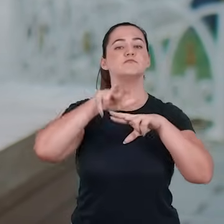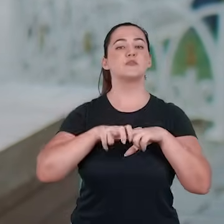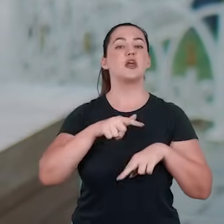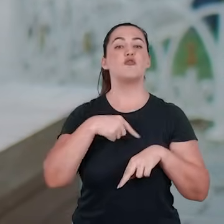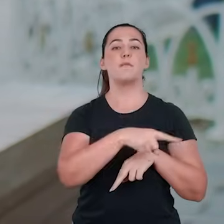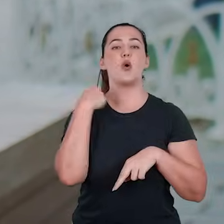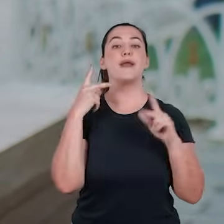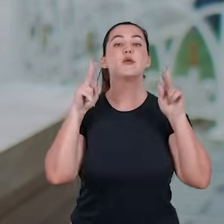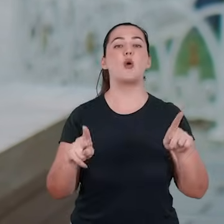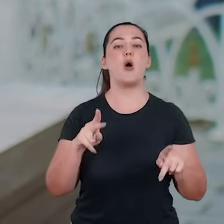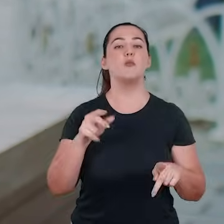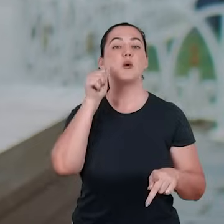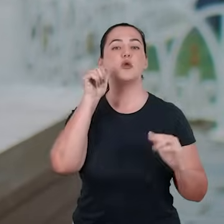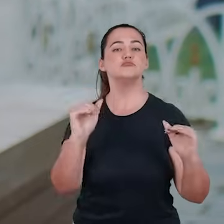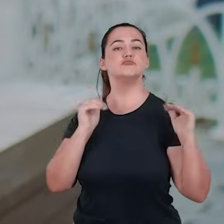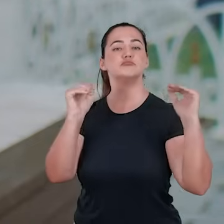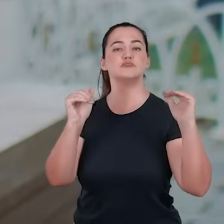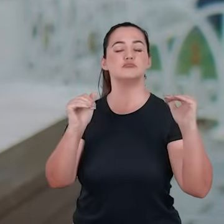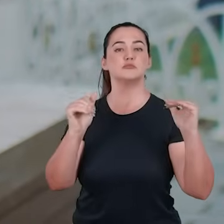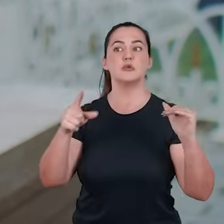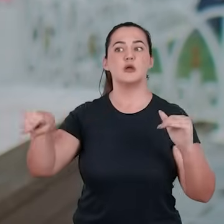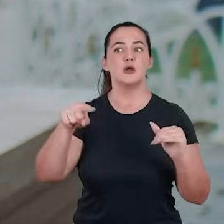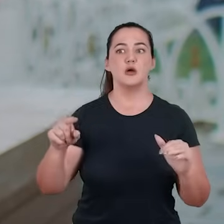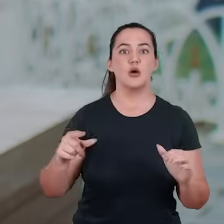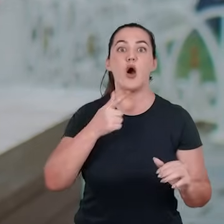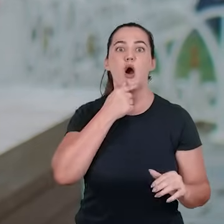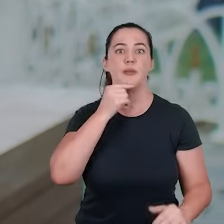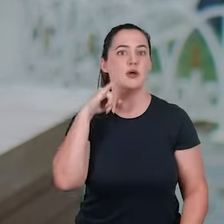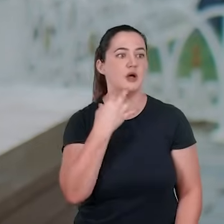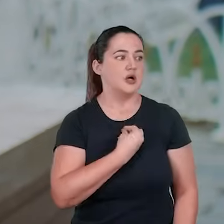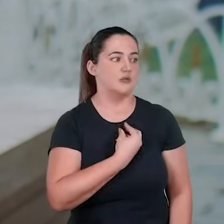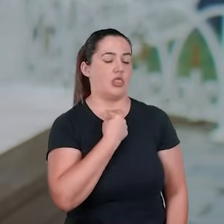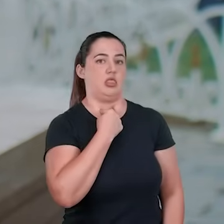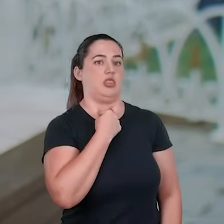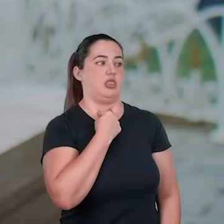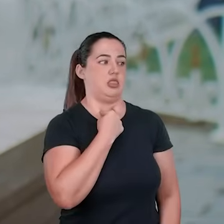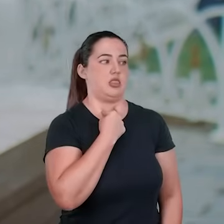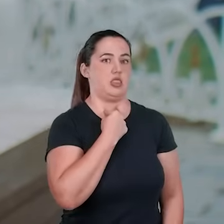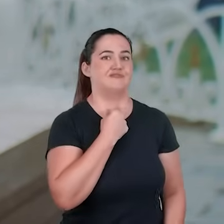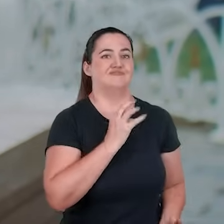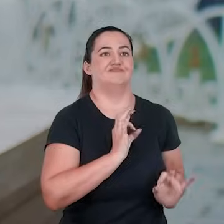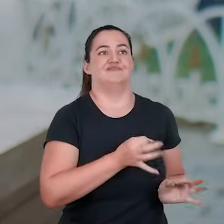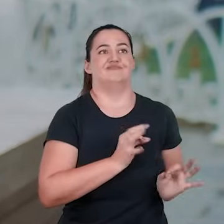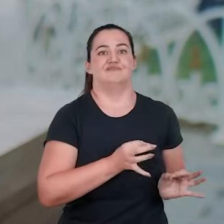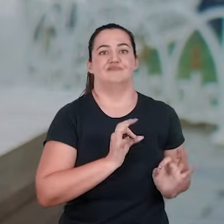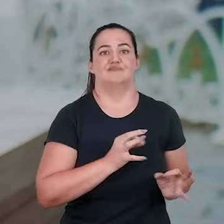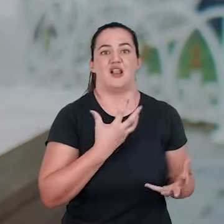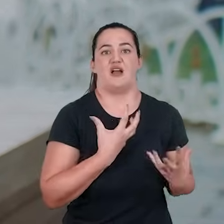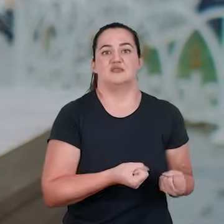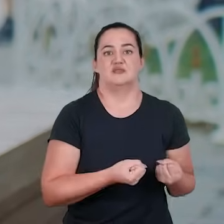uma imperatriz. Aquilo mexeu com os brios do imperador e todos acabaram, então, aceitando que a família